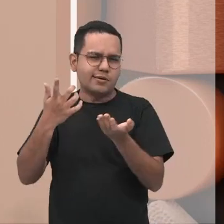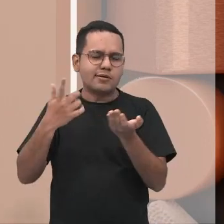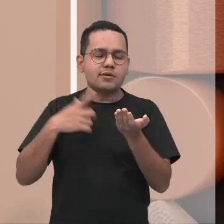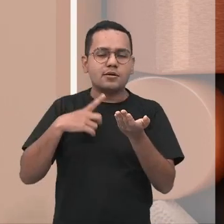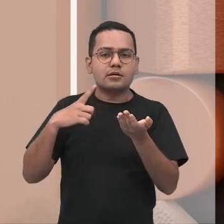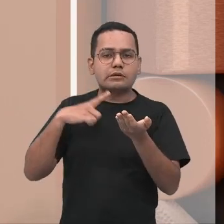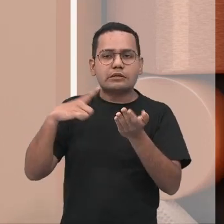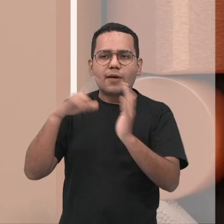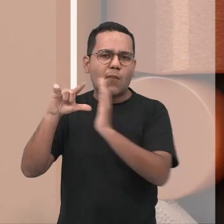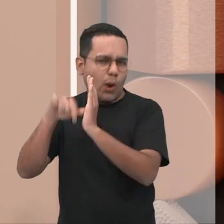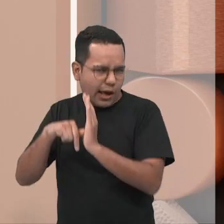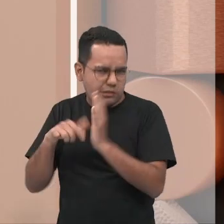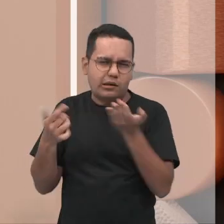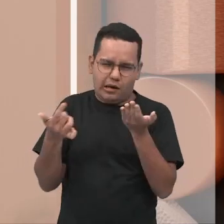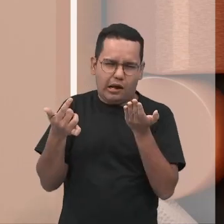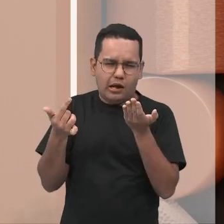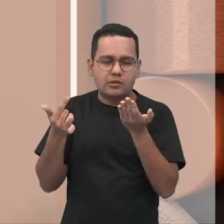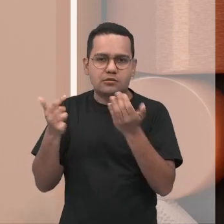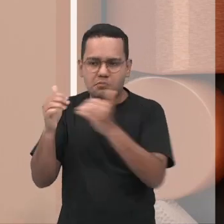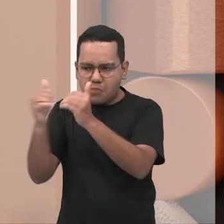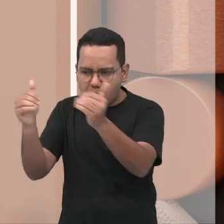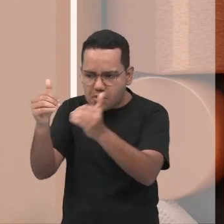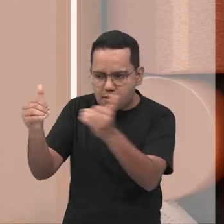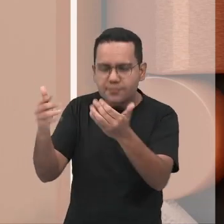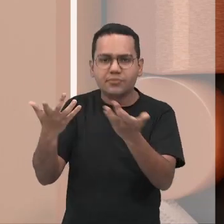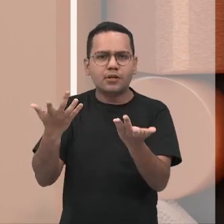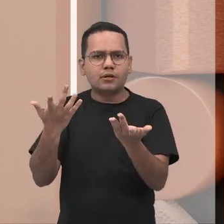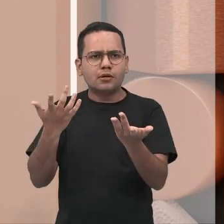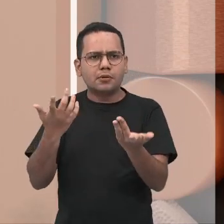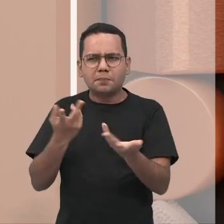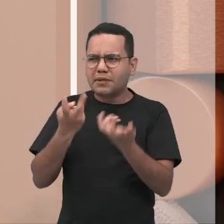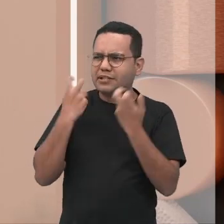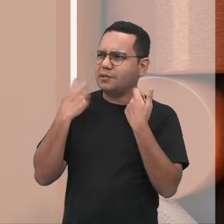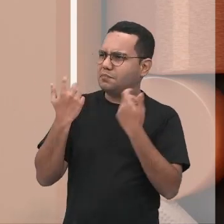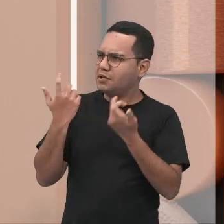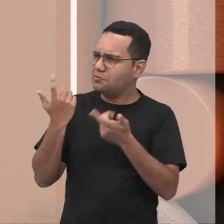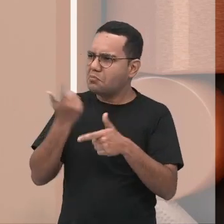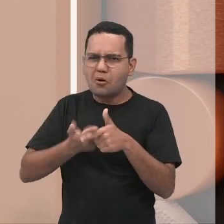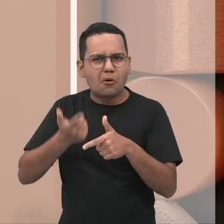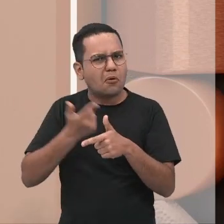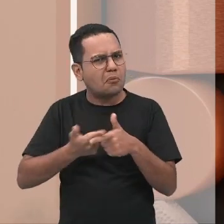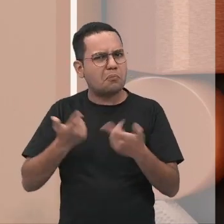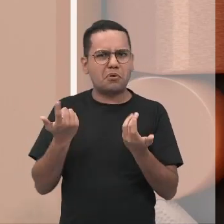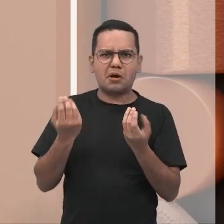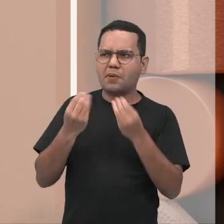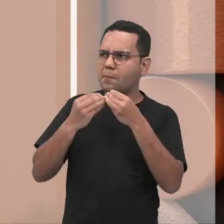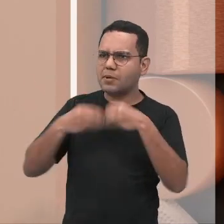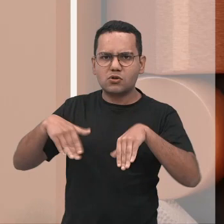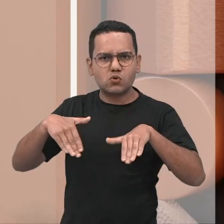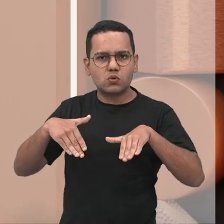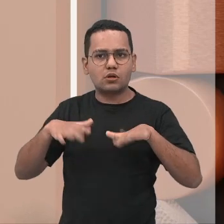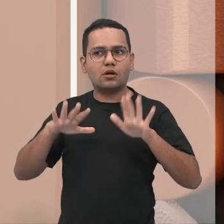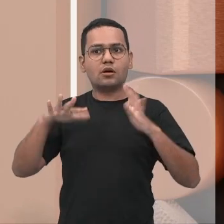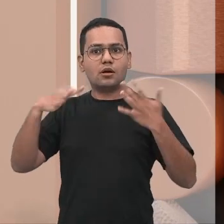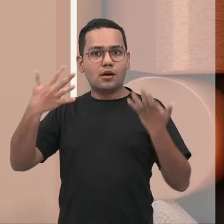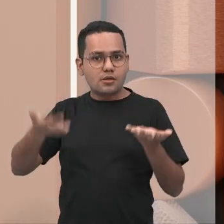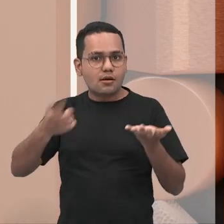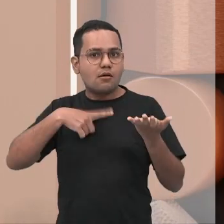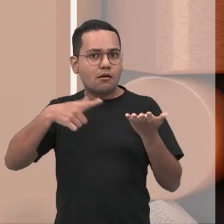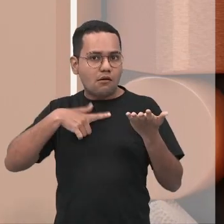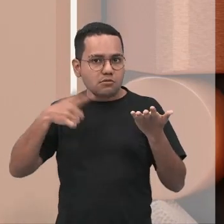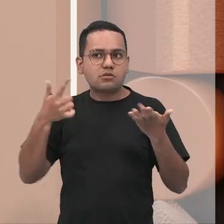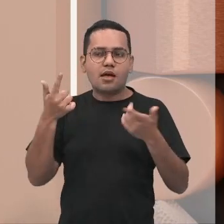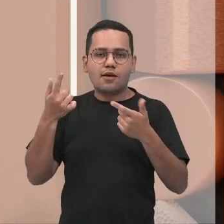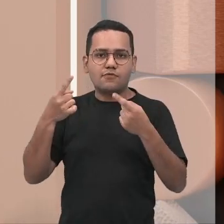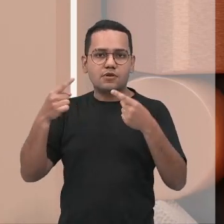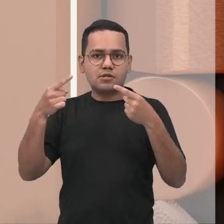partilha, por assim dizer, se sentiram prejudicados. Então, surge uma rivalidade entre essas